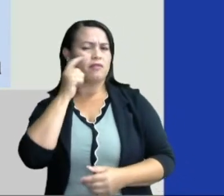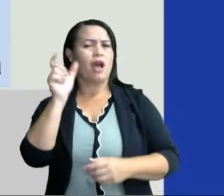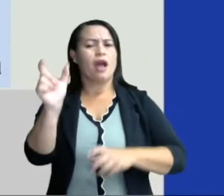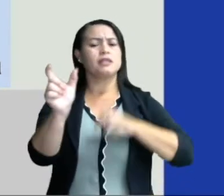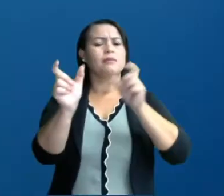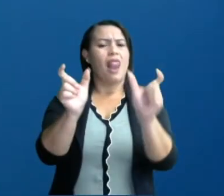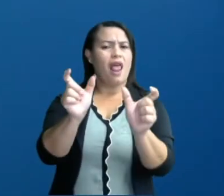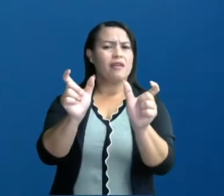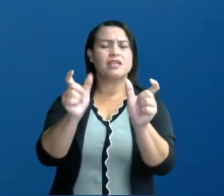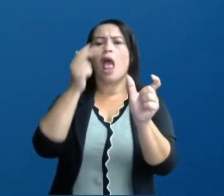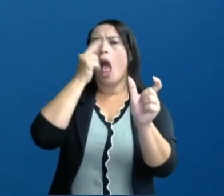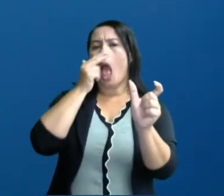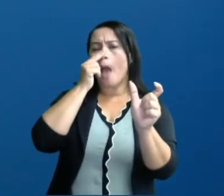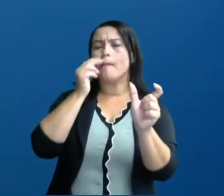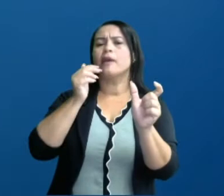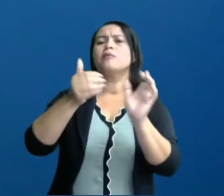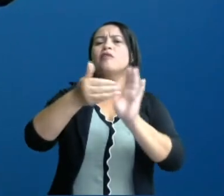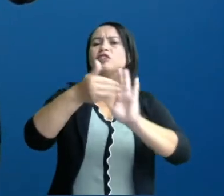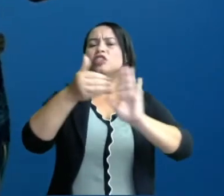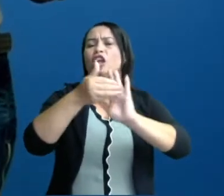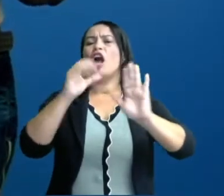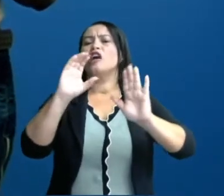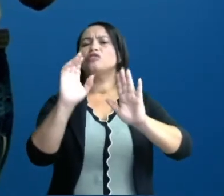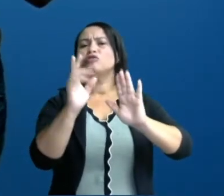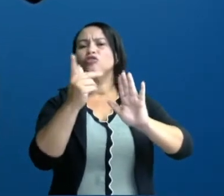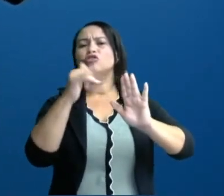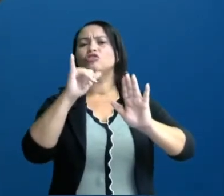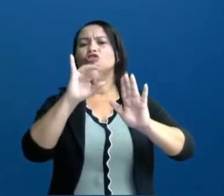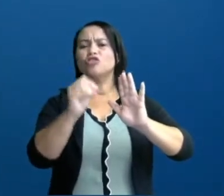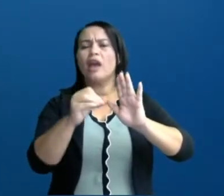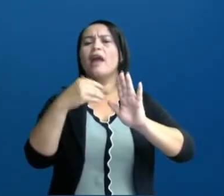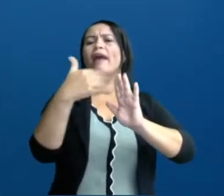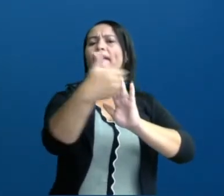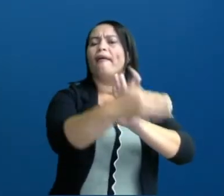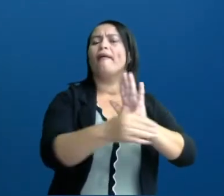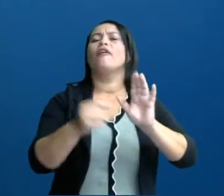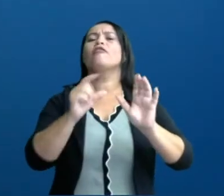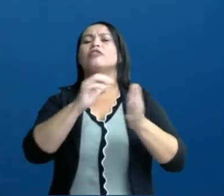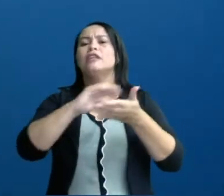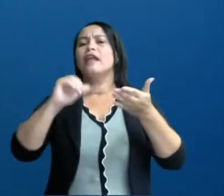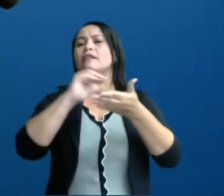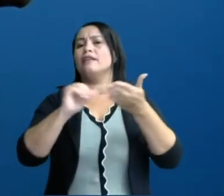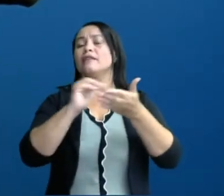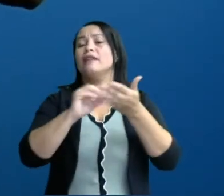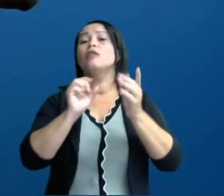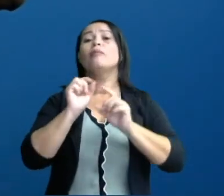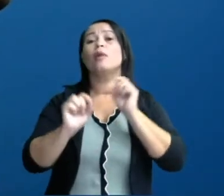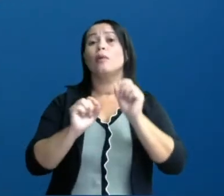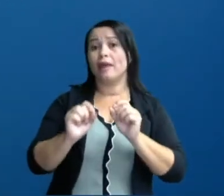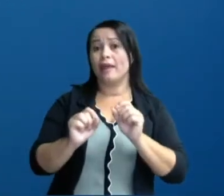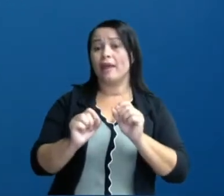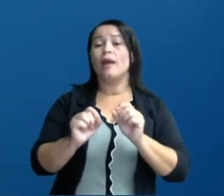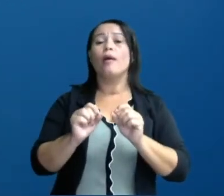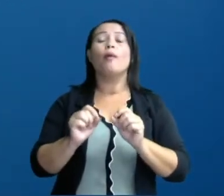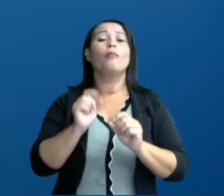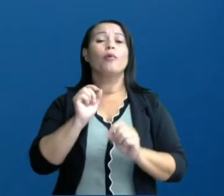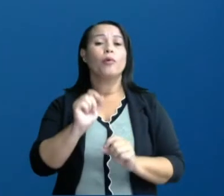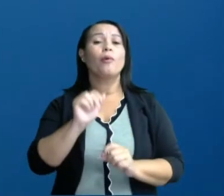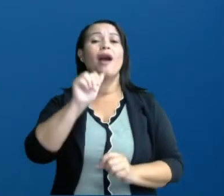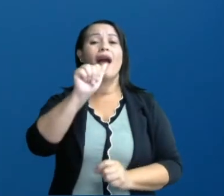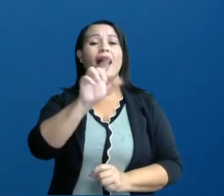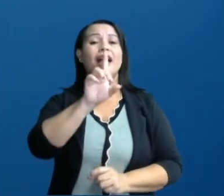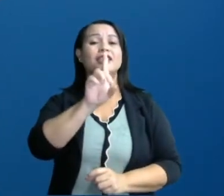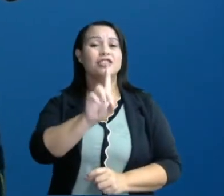palavras repetitivas, cheio de cheiro, cheio de gosto, cheio de creme. Eu substituí por um